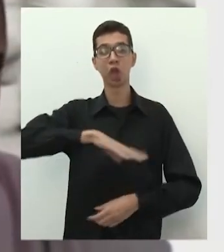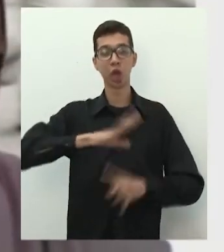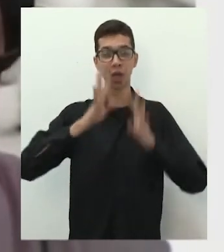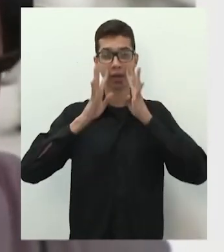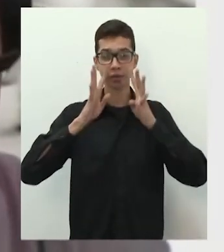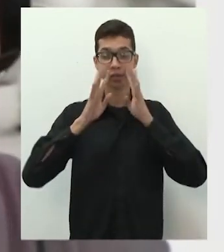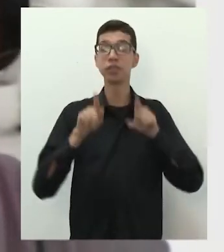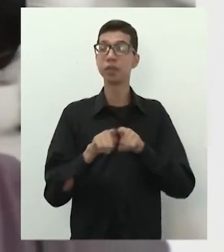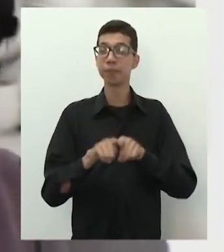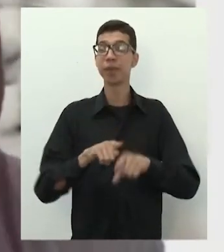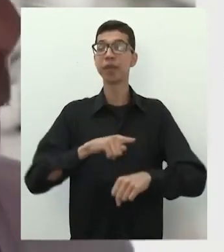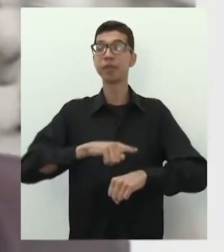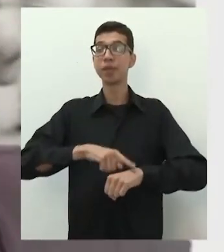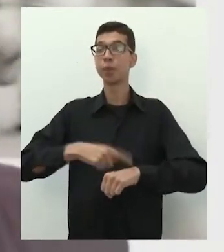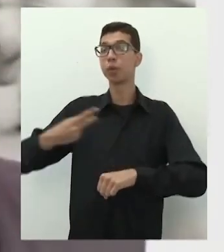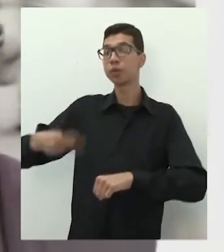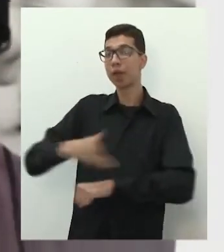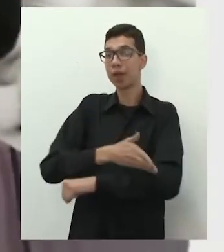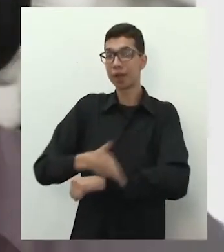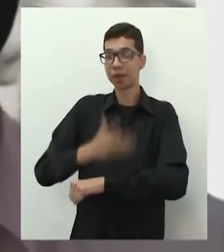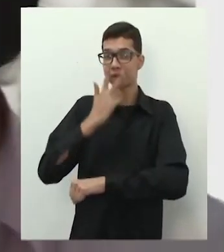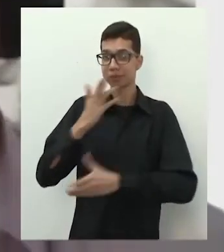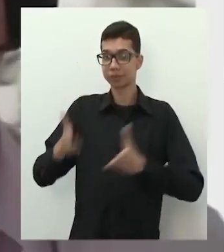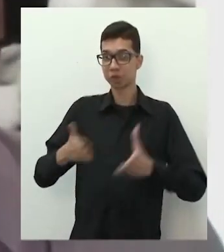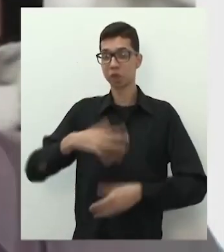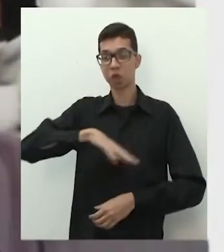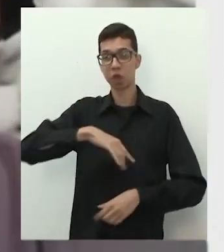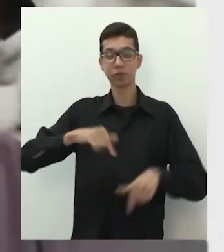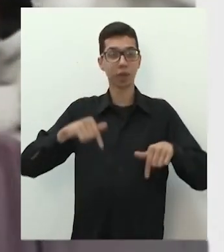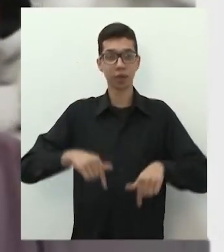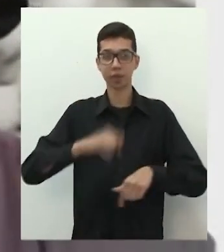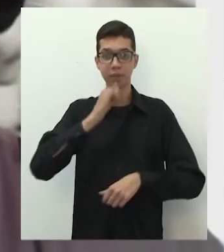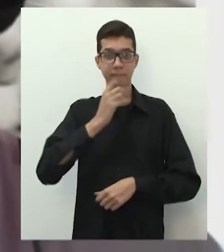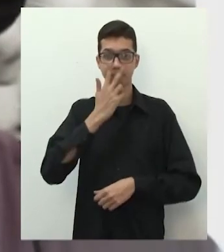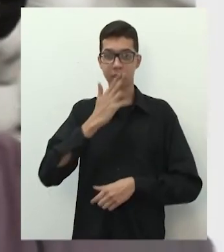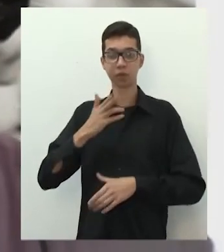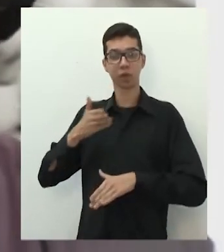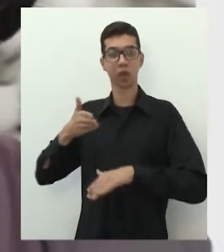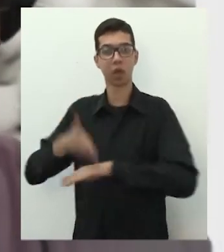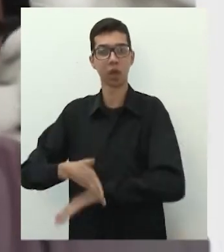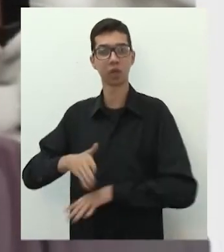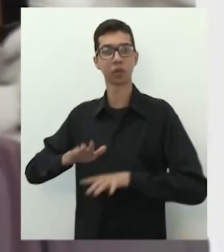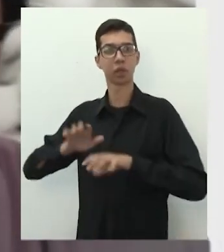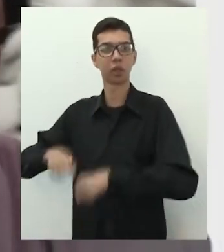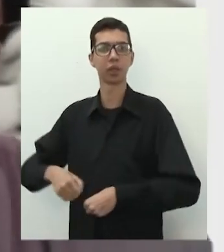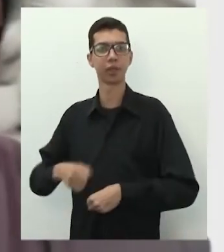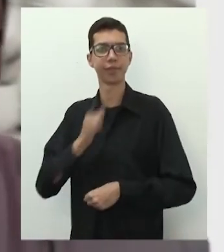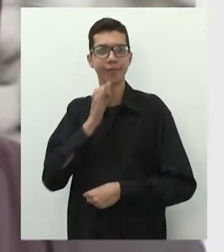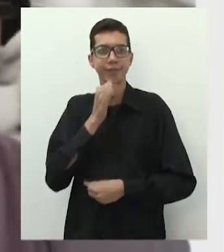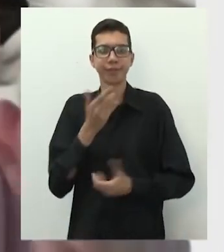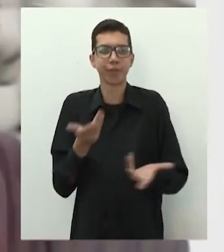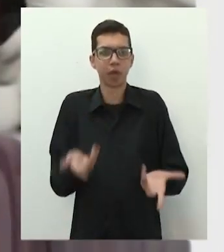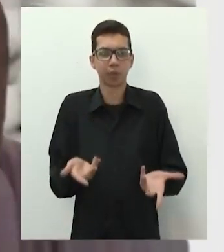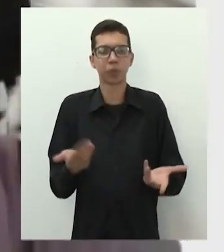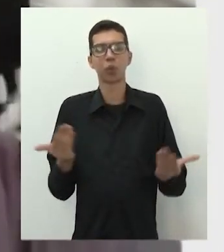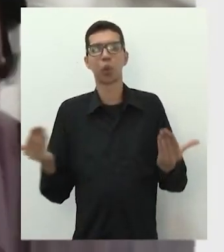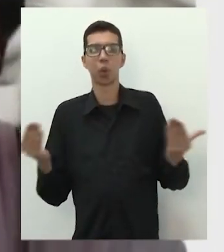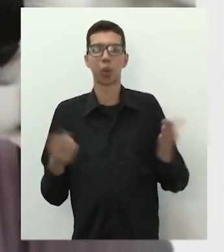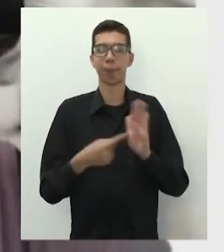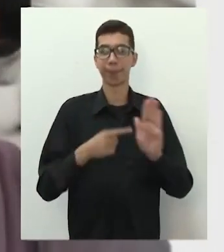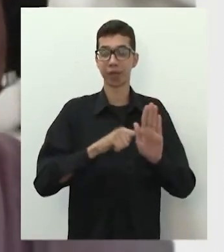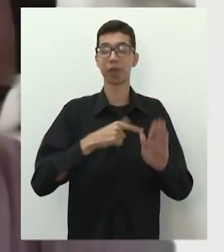da área de educação sabe disso, regra número 1 para se trabalhar com adolescente é respeitar o espaço. Você sabe como era a casa